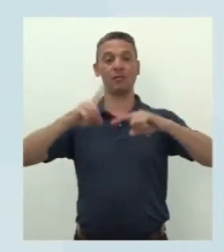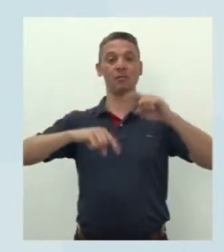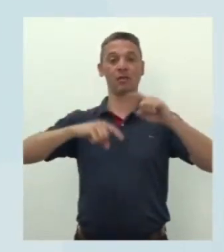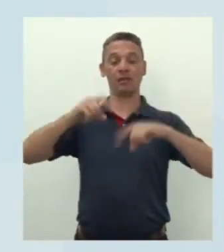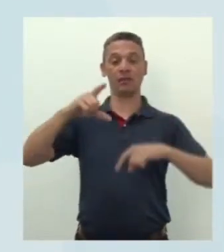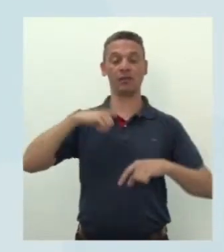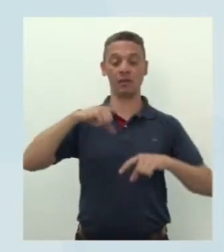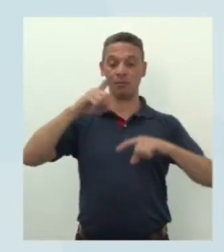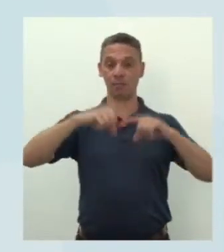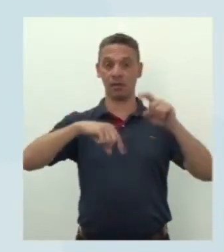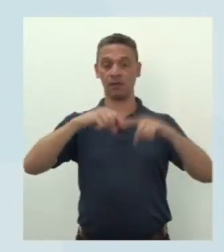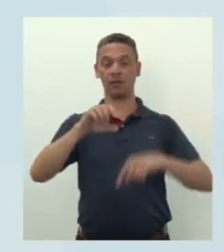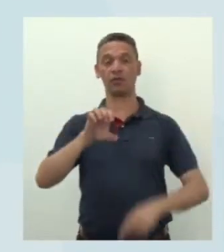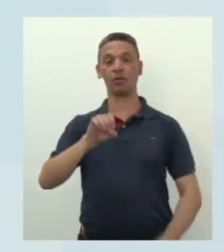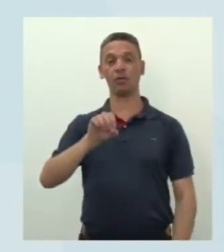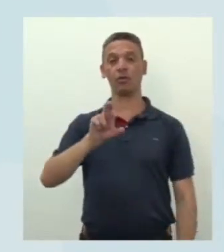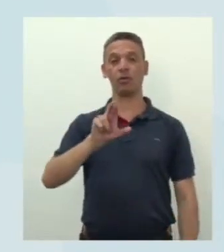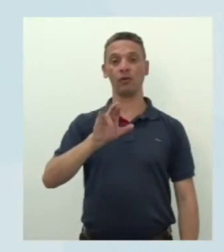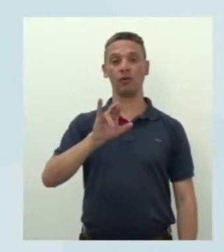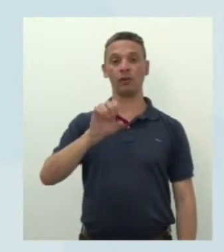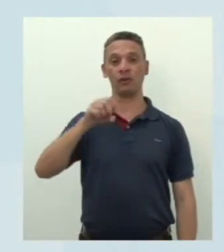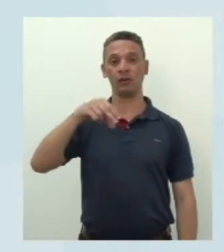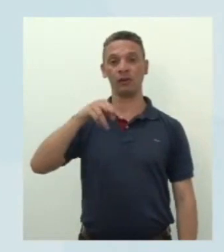de Orientação.